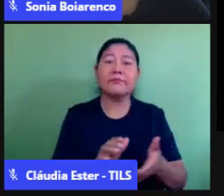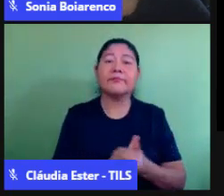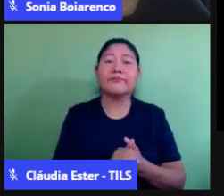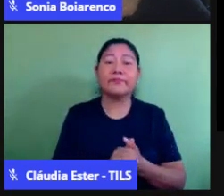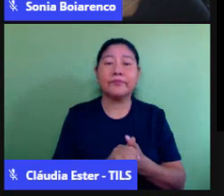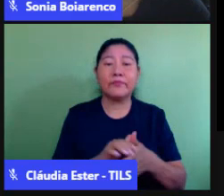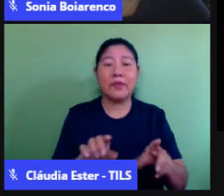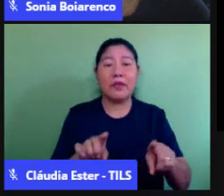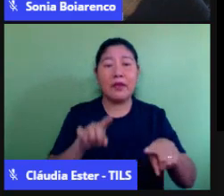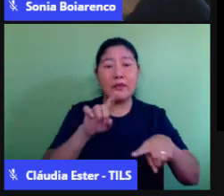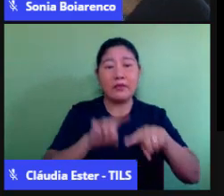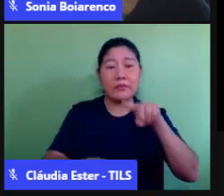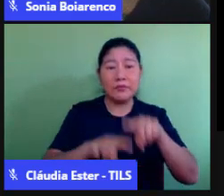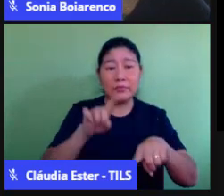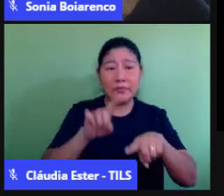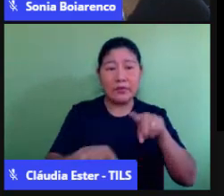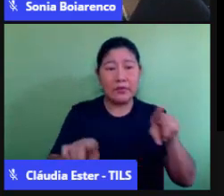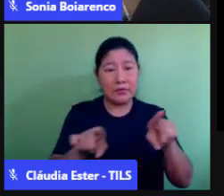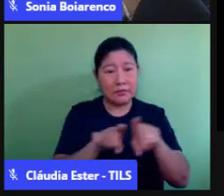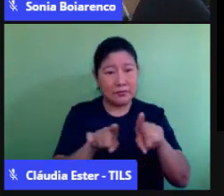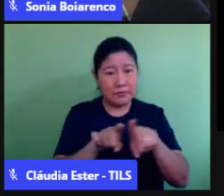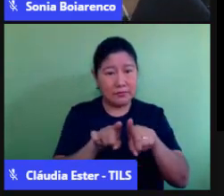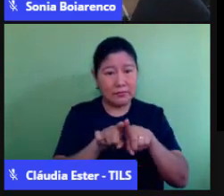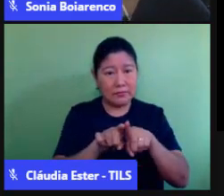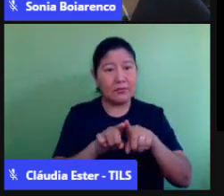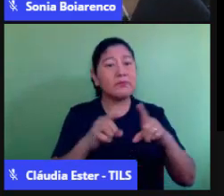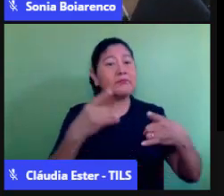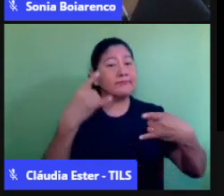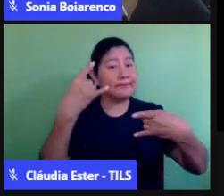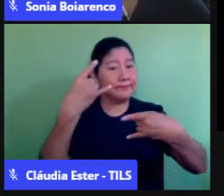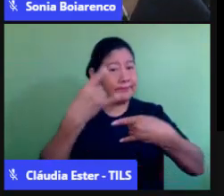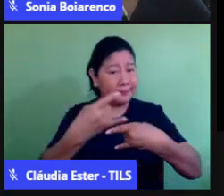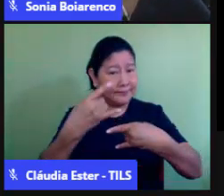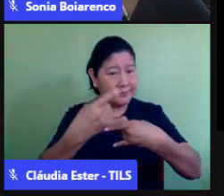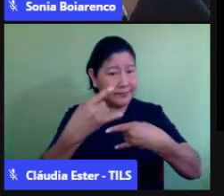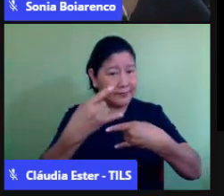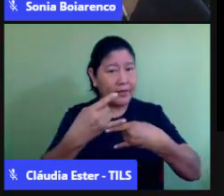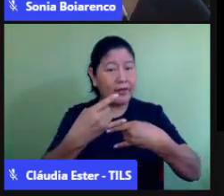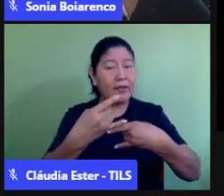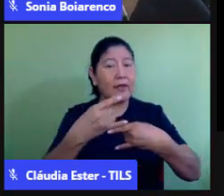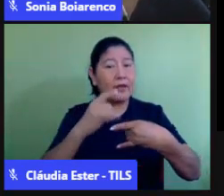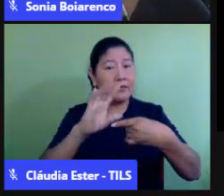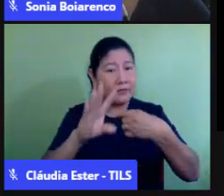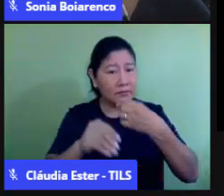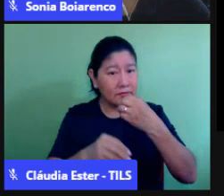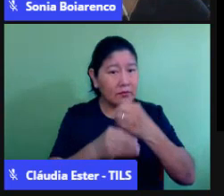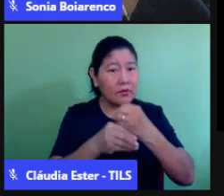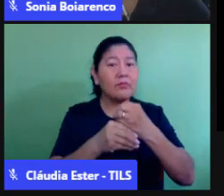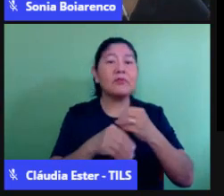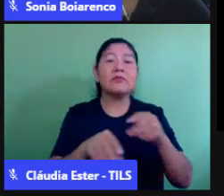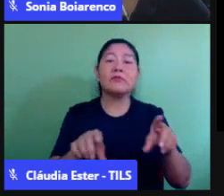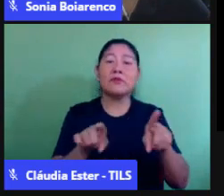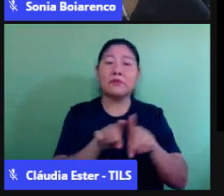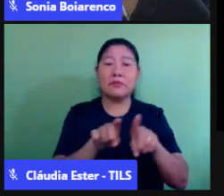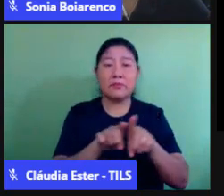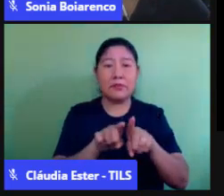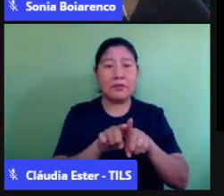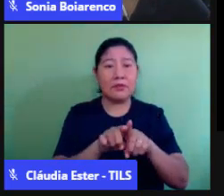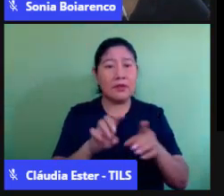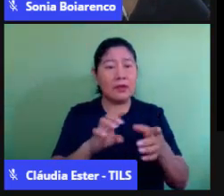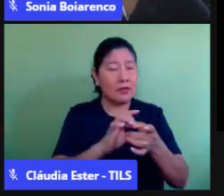os materiais dessa live, né, outros materiais adicionais que o quarto ano disponibiliza em rede,